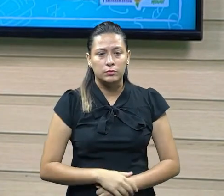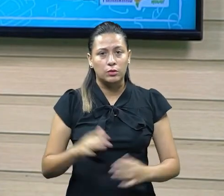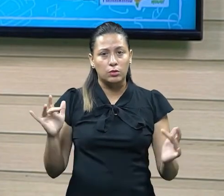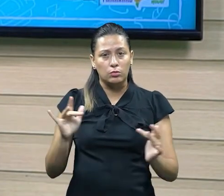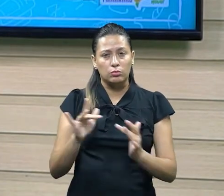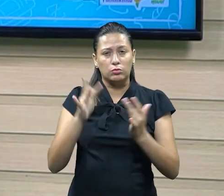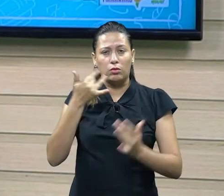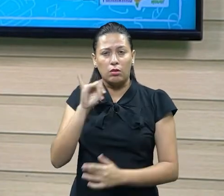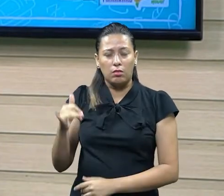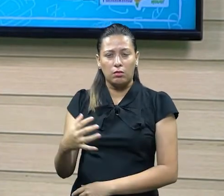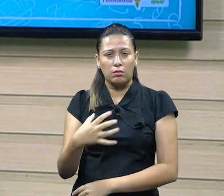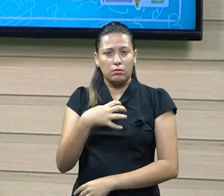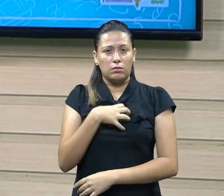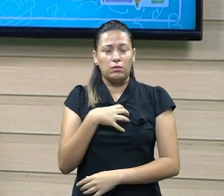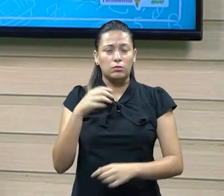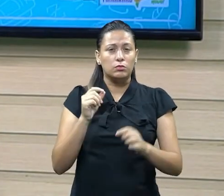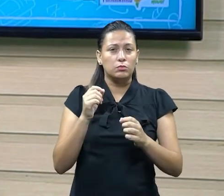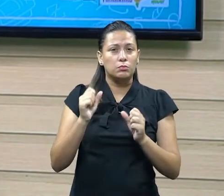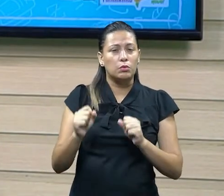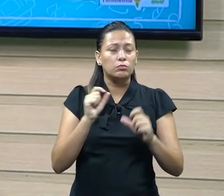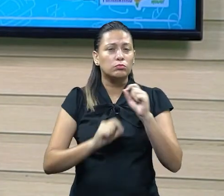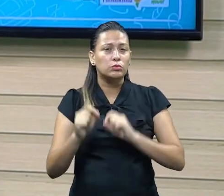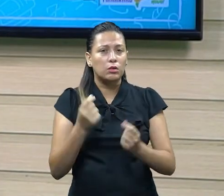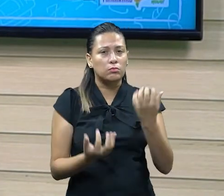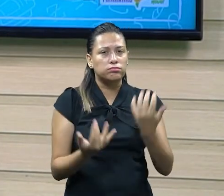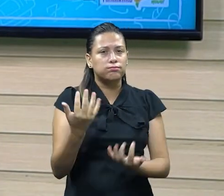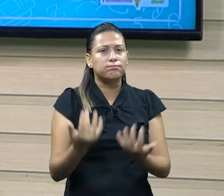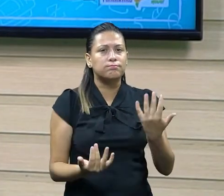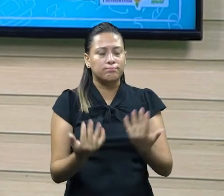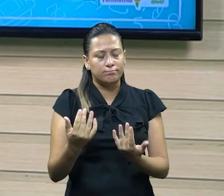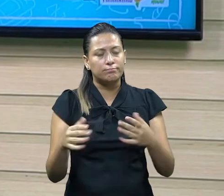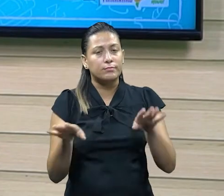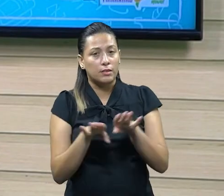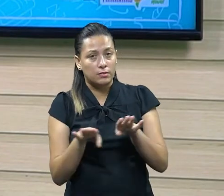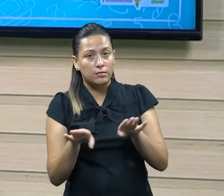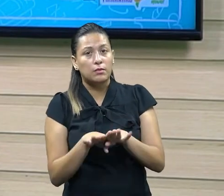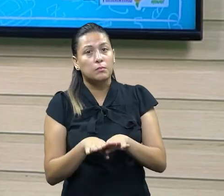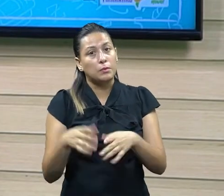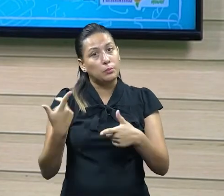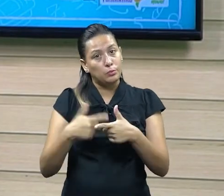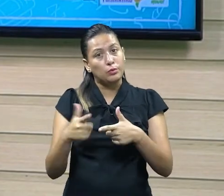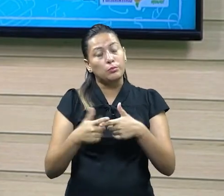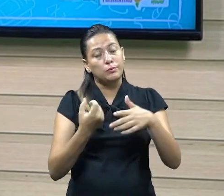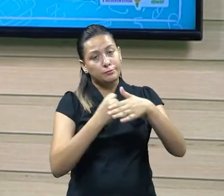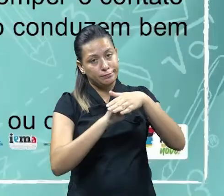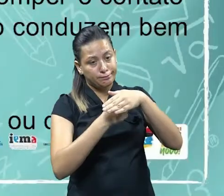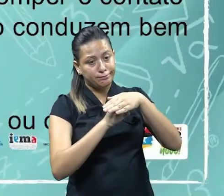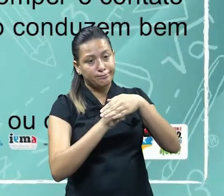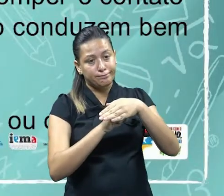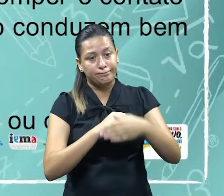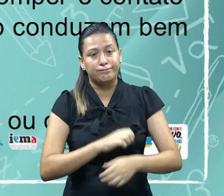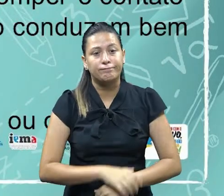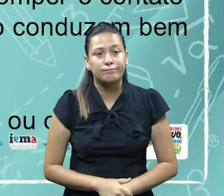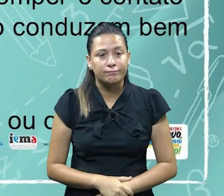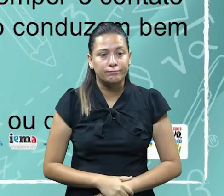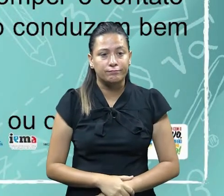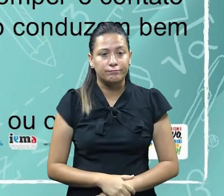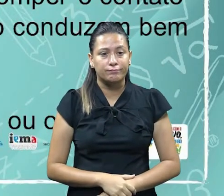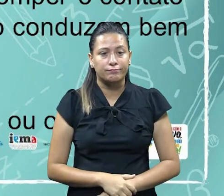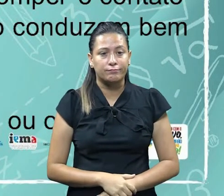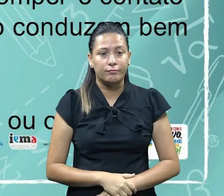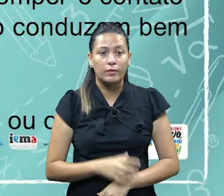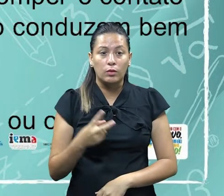que o choque elétrico ele pode gerar também queimaduras e também pode gerar problemas neurológicos.